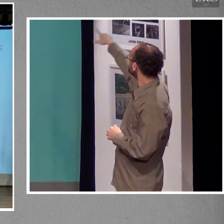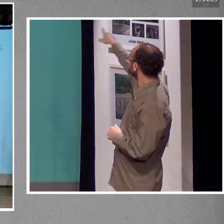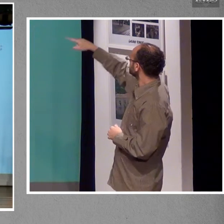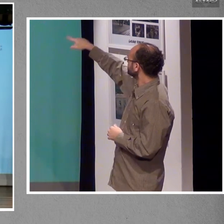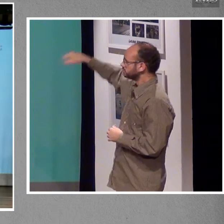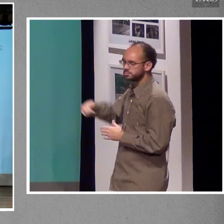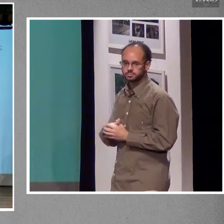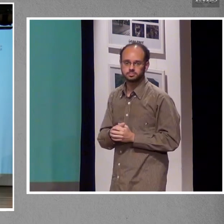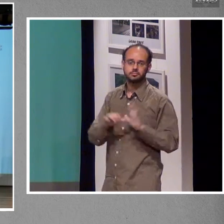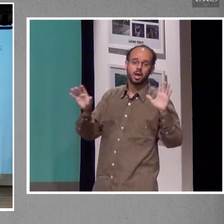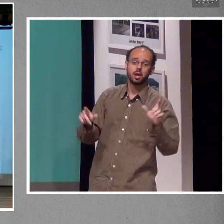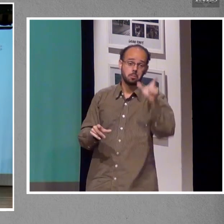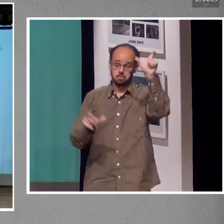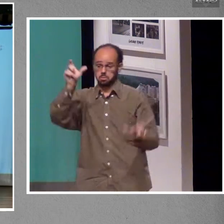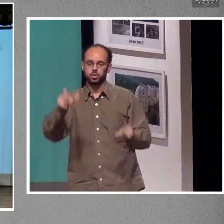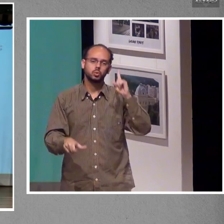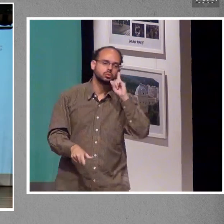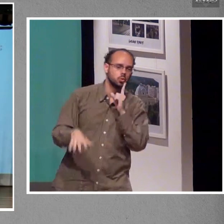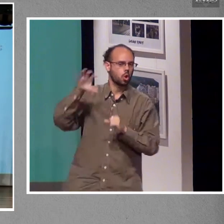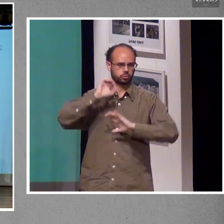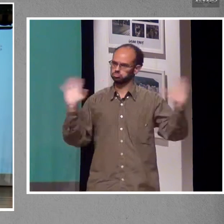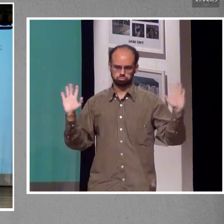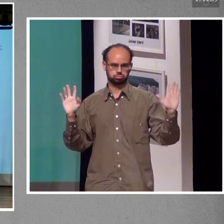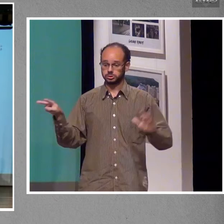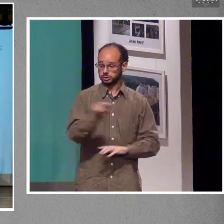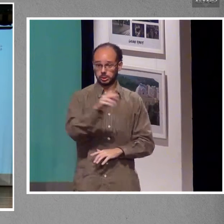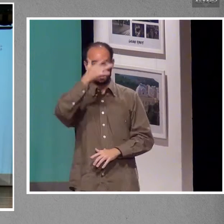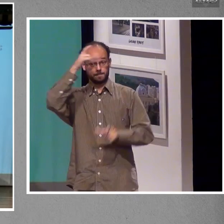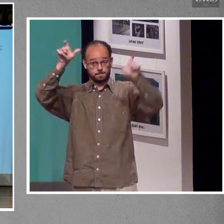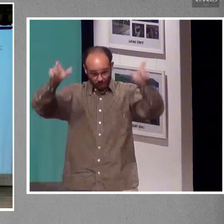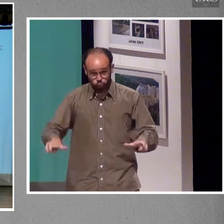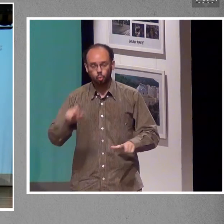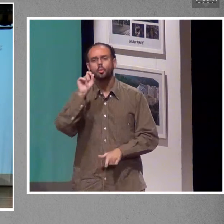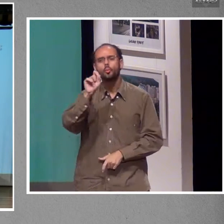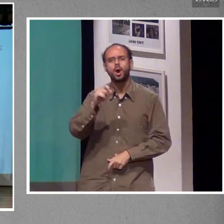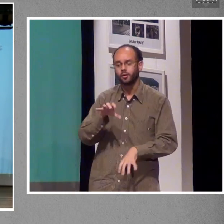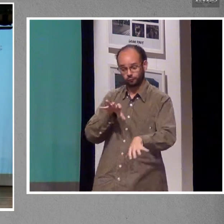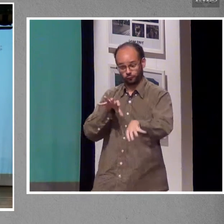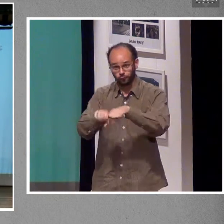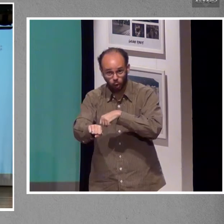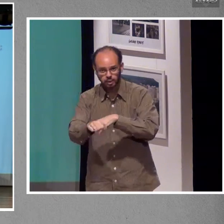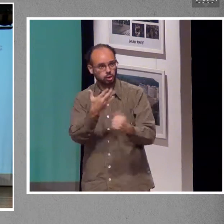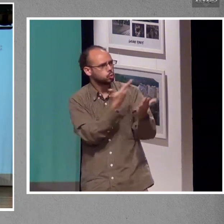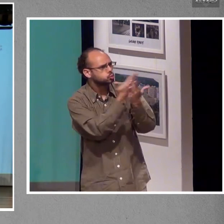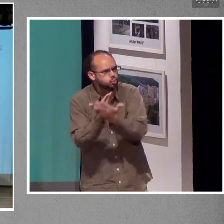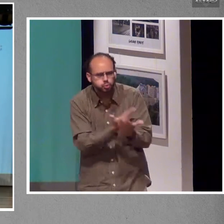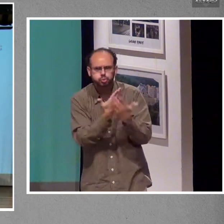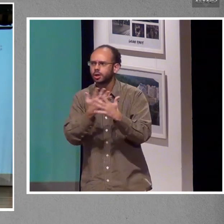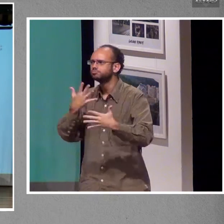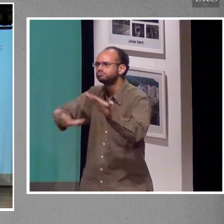expectativas dos 16 anos, sendo a pessoa surda ou ouvinte, a